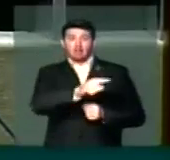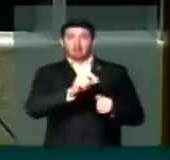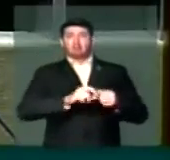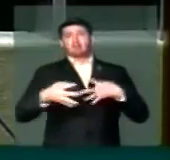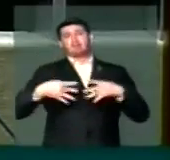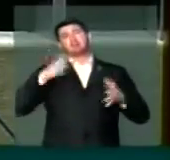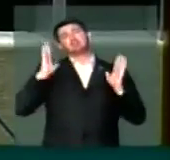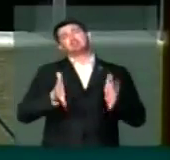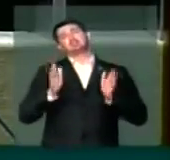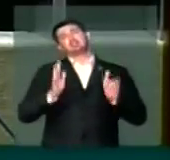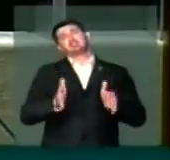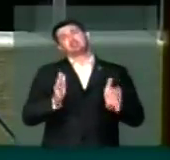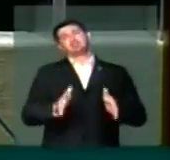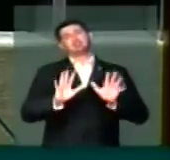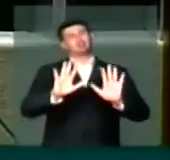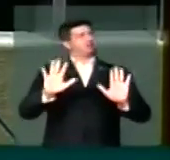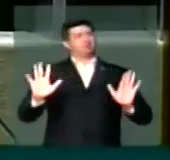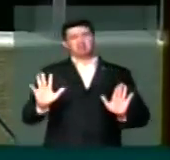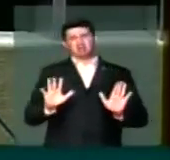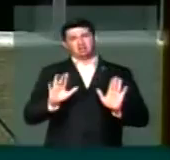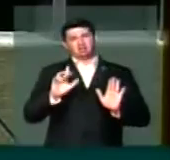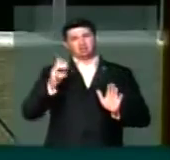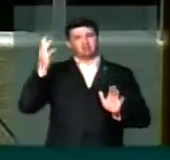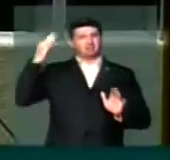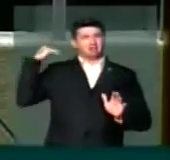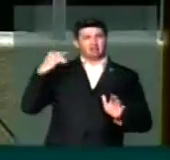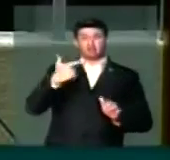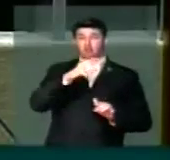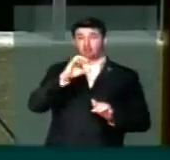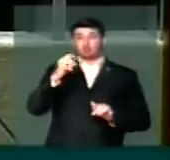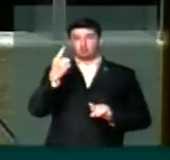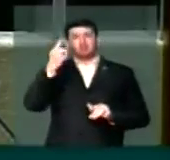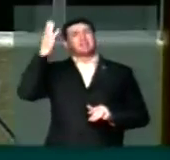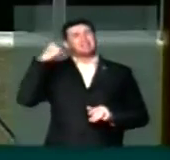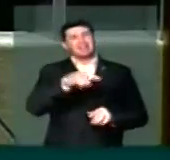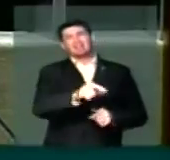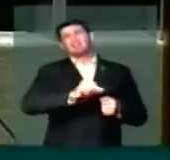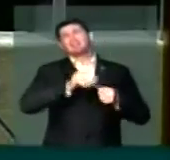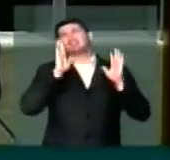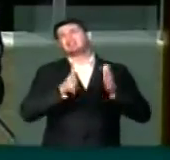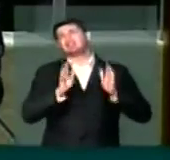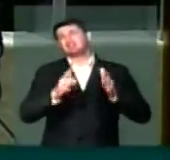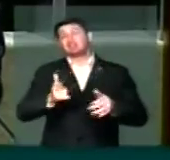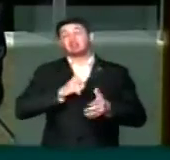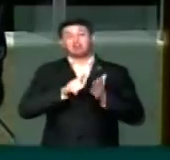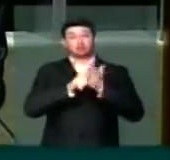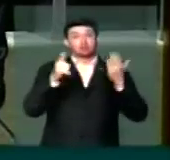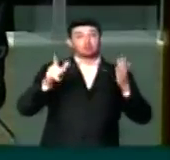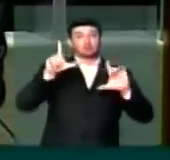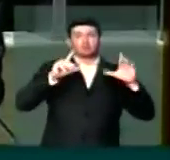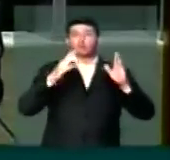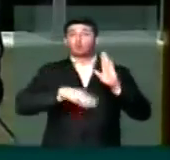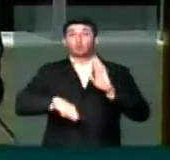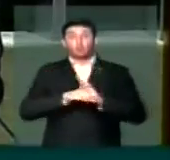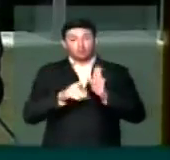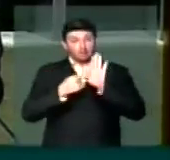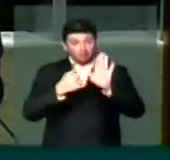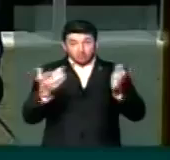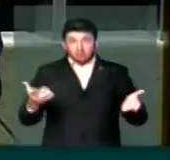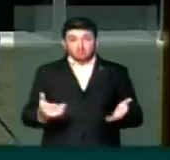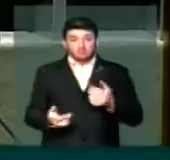essa flexibilização da LDO lá atrás, em 2001. Está em todos os jornais de hoje,